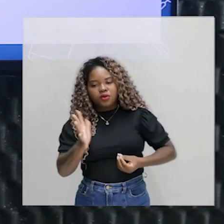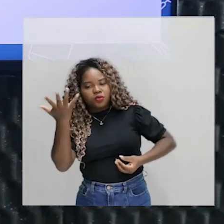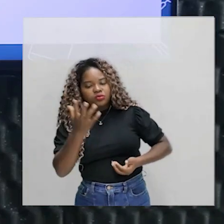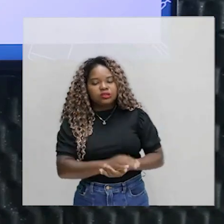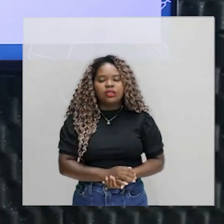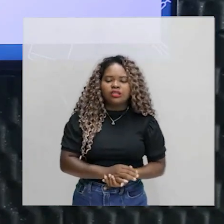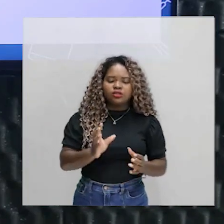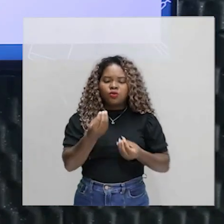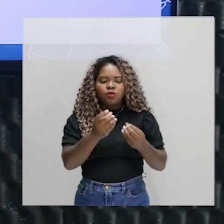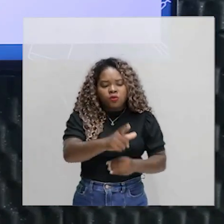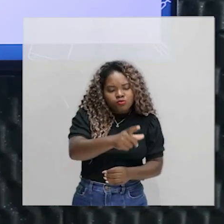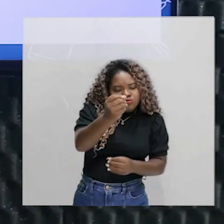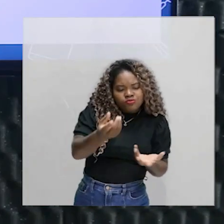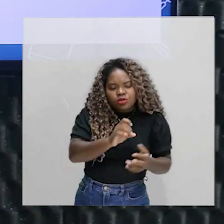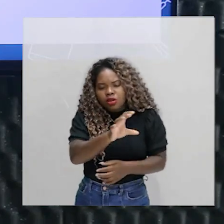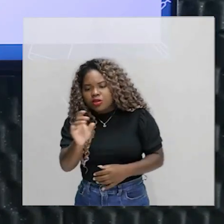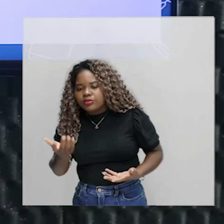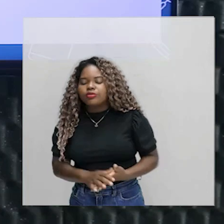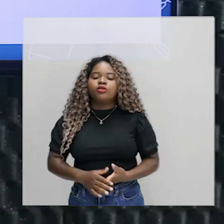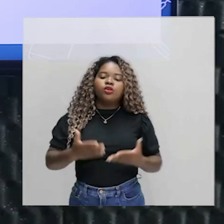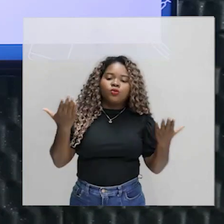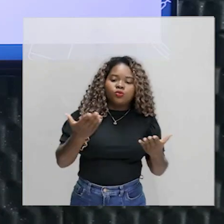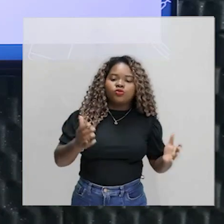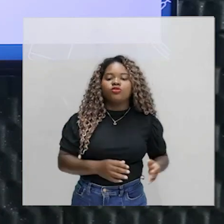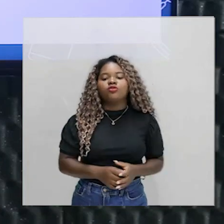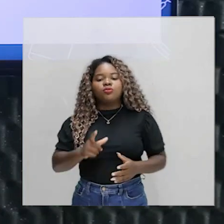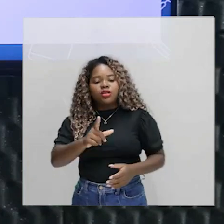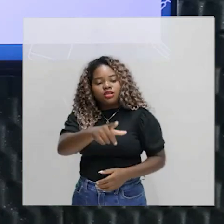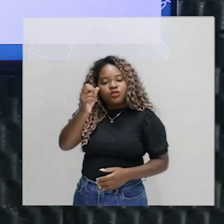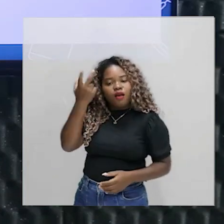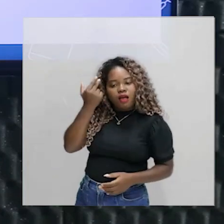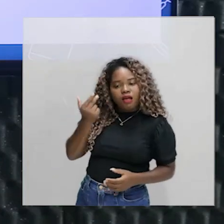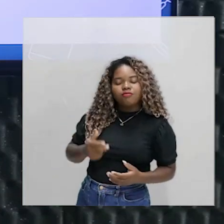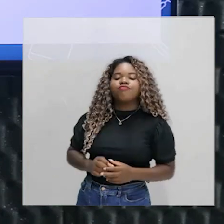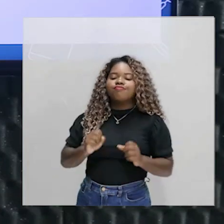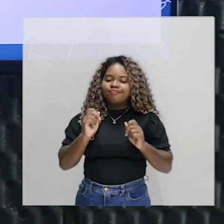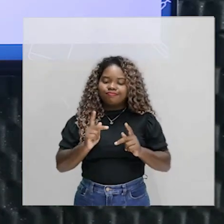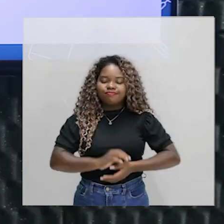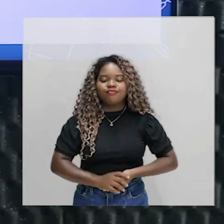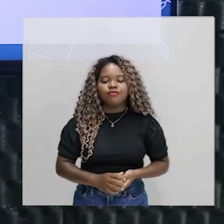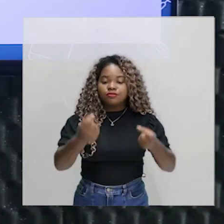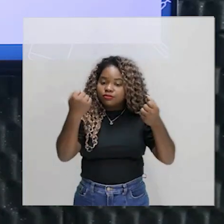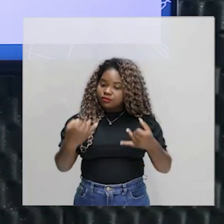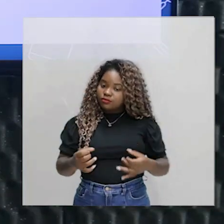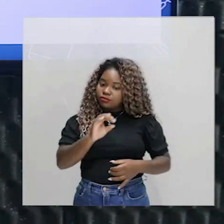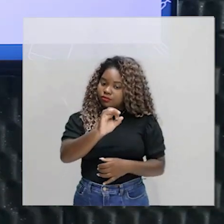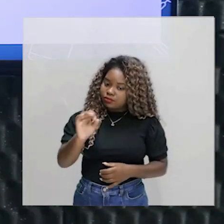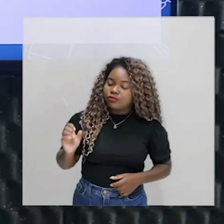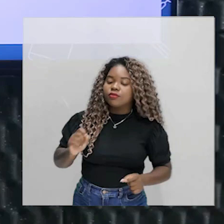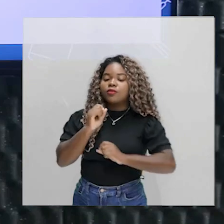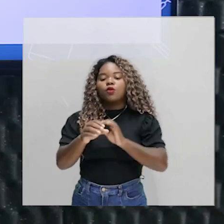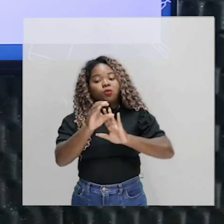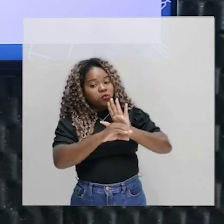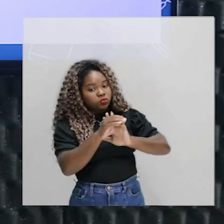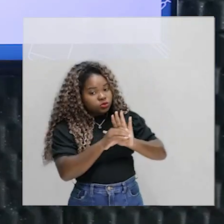é que elas são selecionadas a gente vai falar aqui de seleção natural tá explicar para vocês novamente o